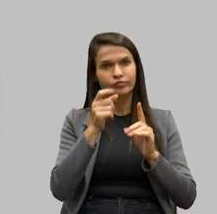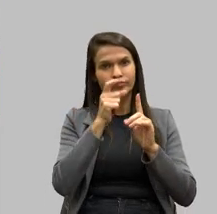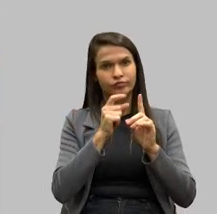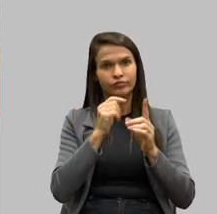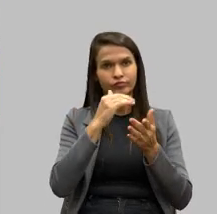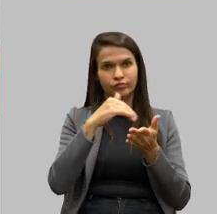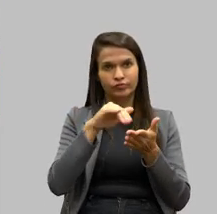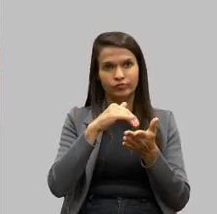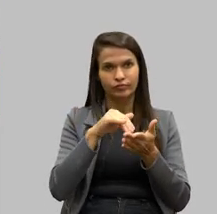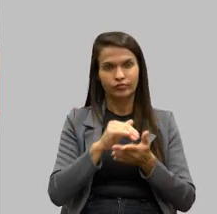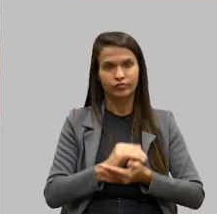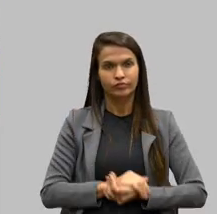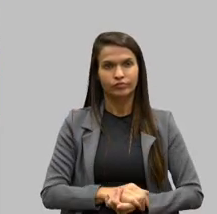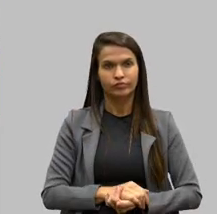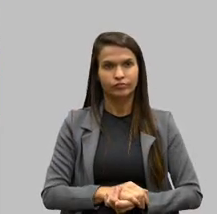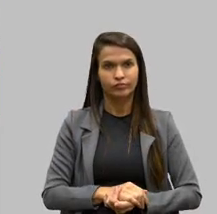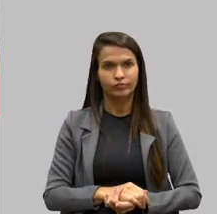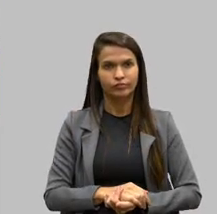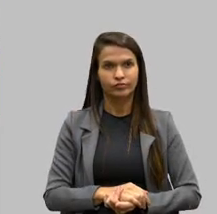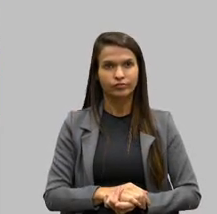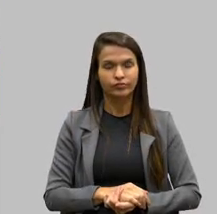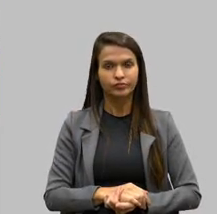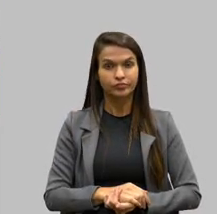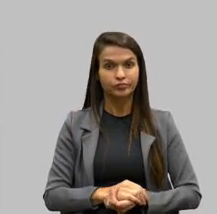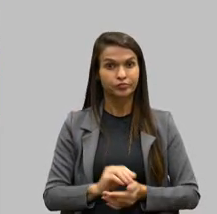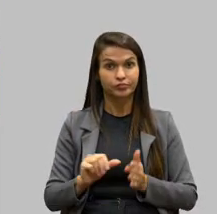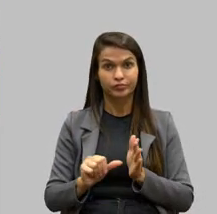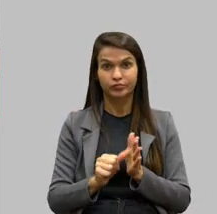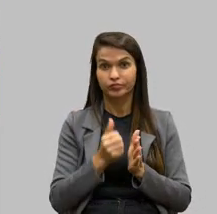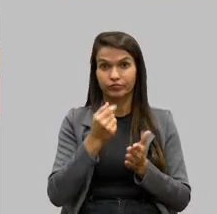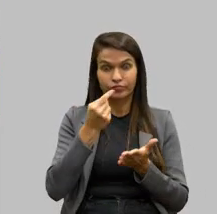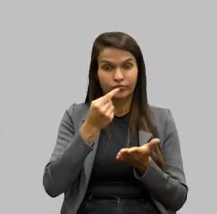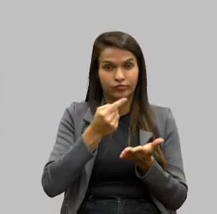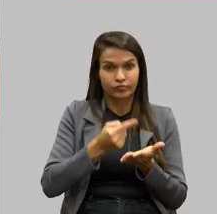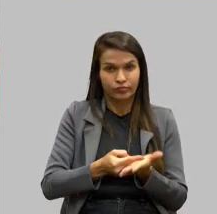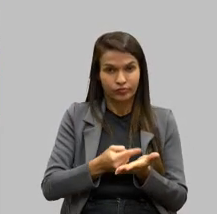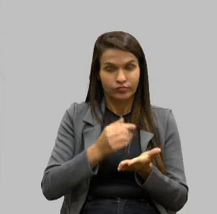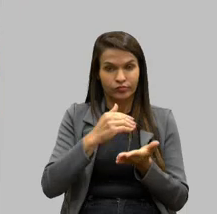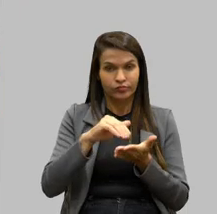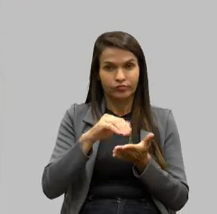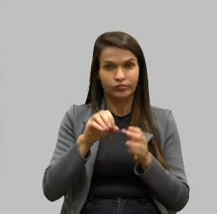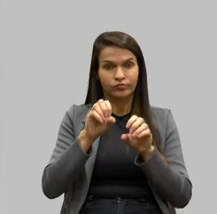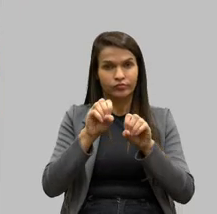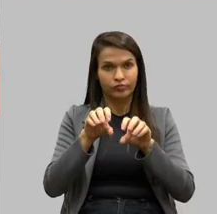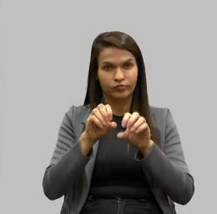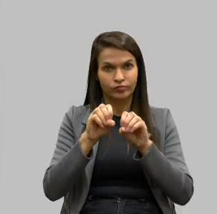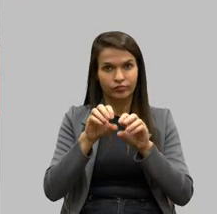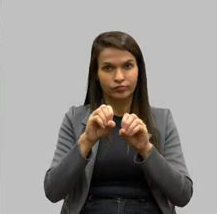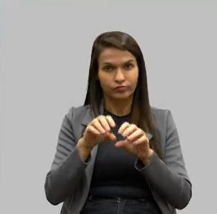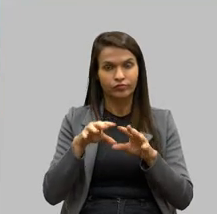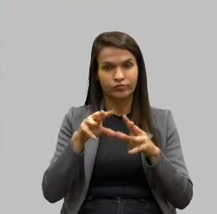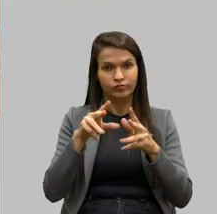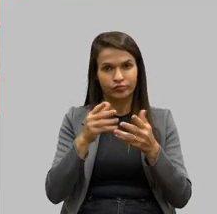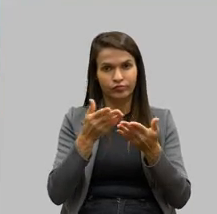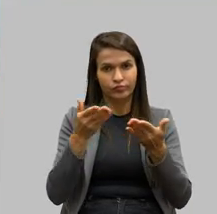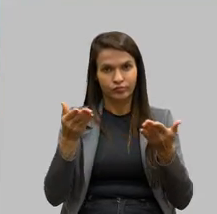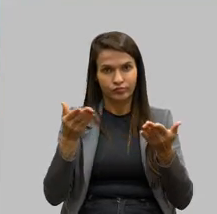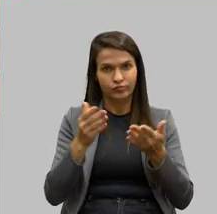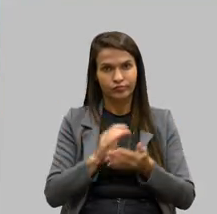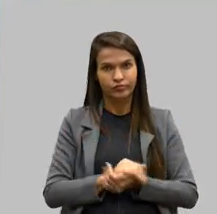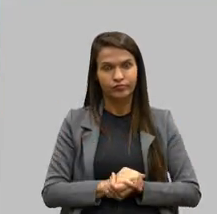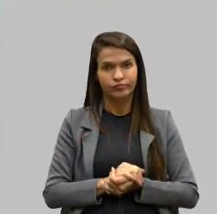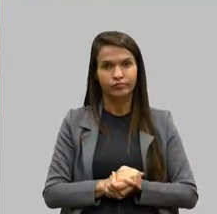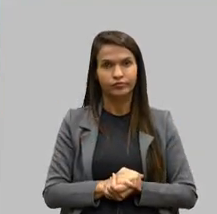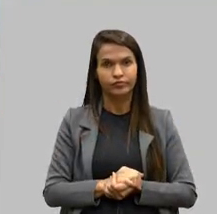Primeiramente, só reafirmar o compromisso da Secretaria de Estado de Educação, deputado Bruno Hencro, presidente, Peter Serqueira.